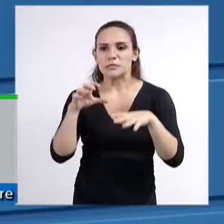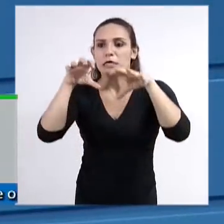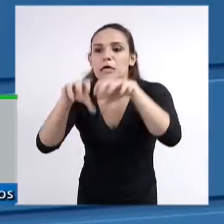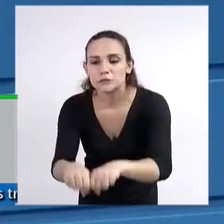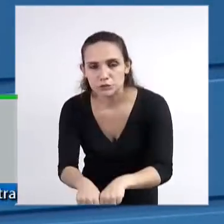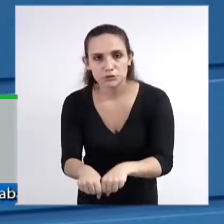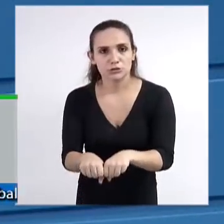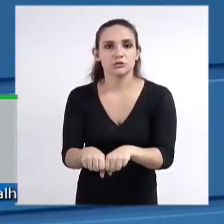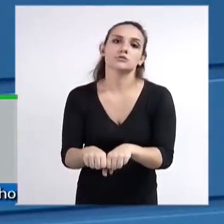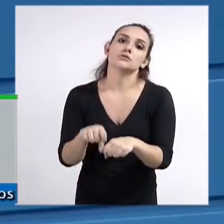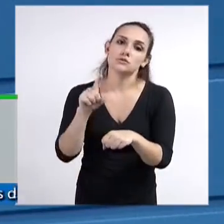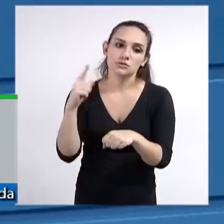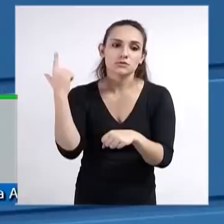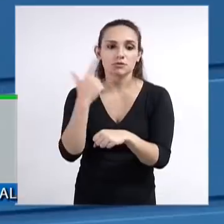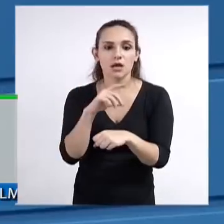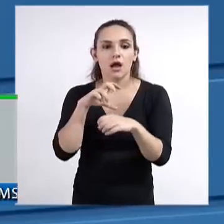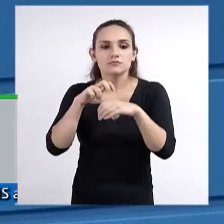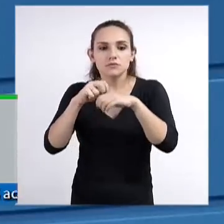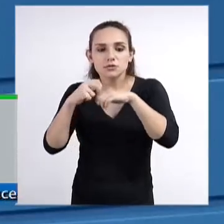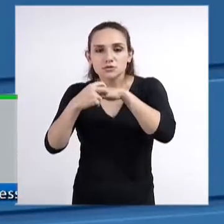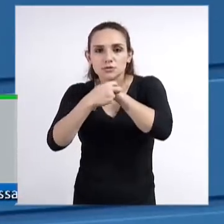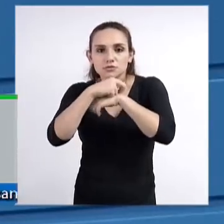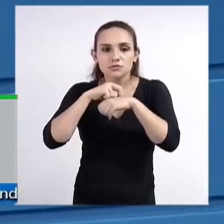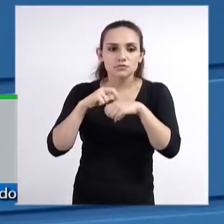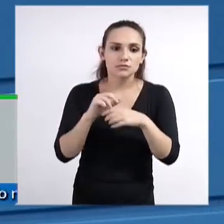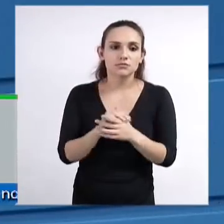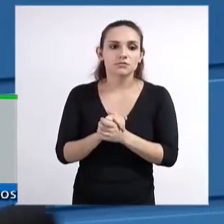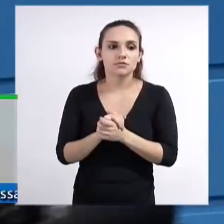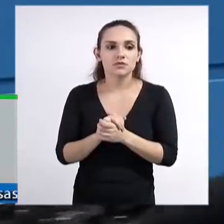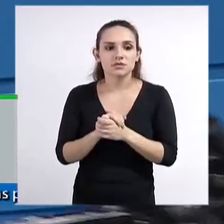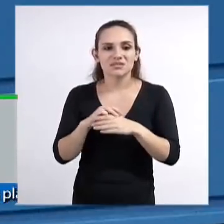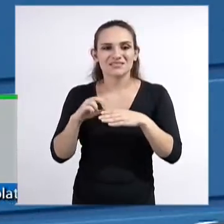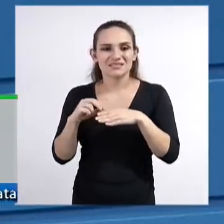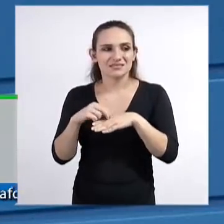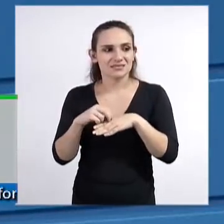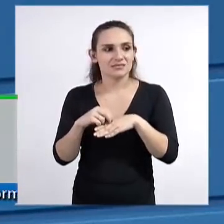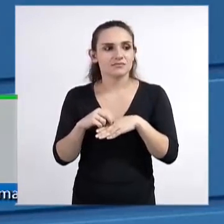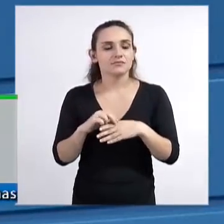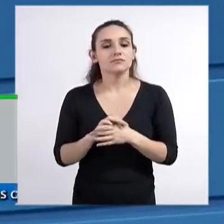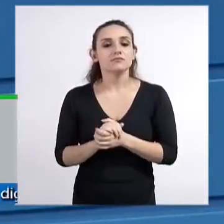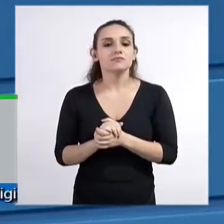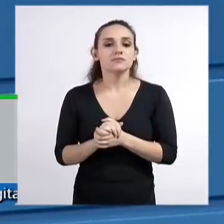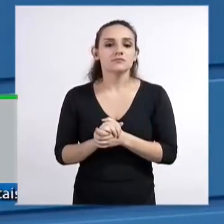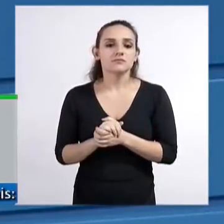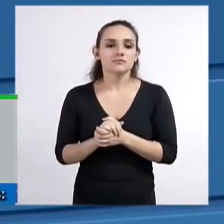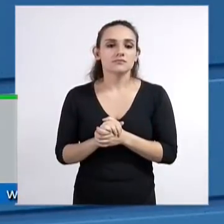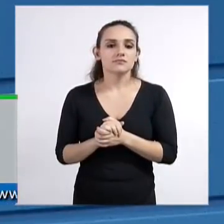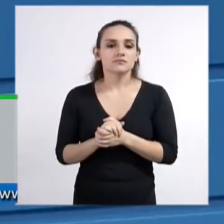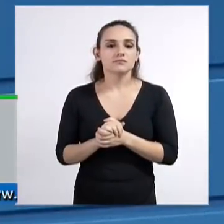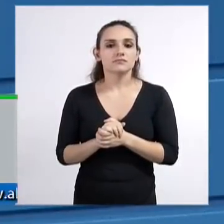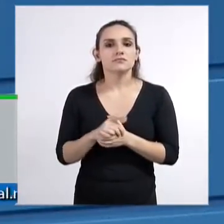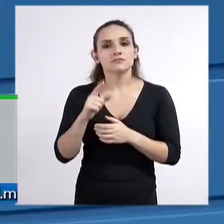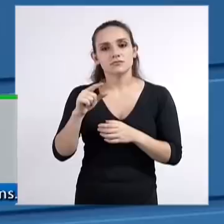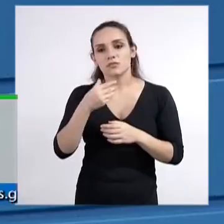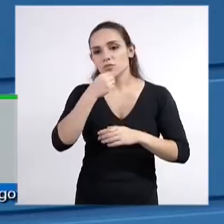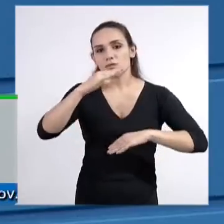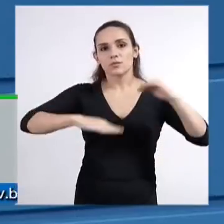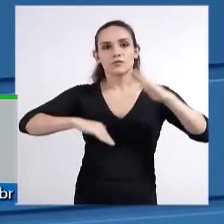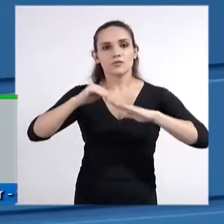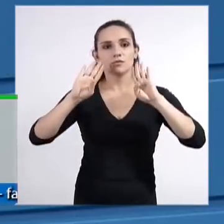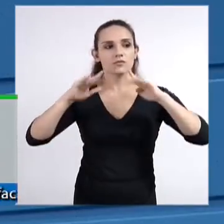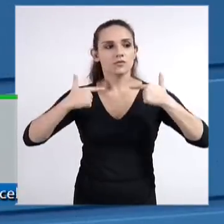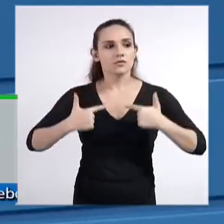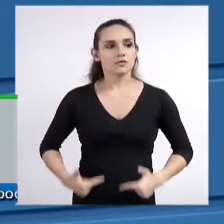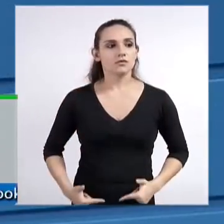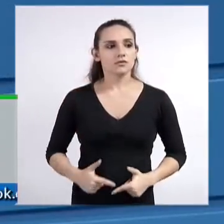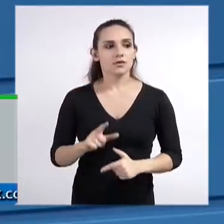frente, desde que menor que o tamanho que ele se encontra, ele projetará a sua boca além da maxila. Isso foi dito pelo biólogo, professor